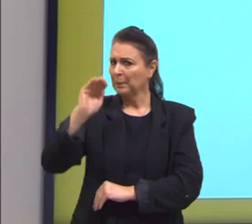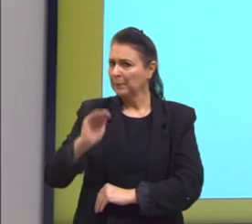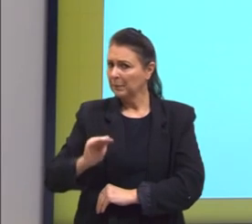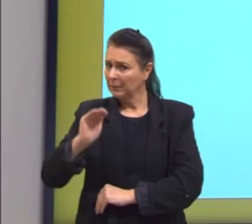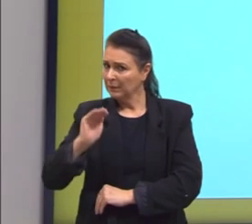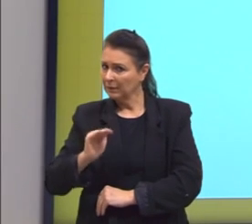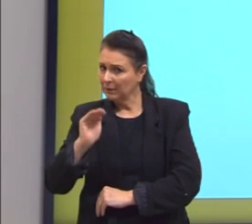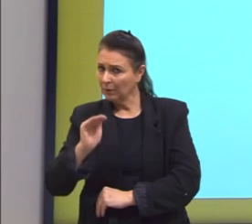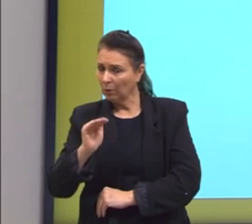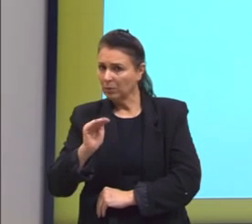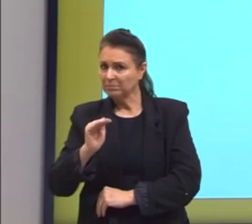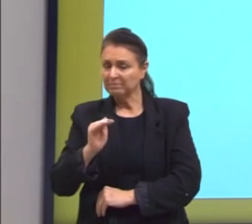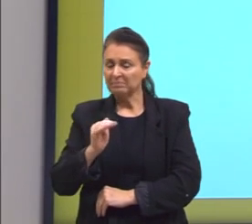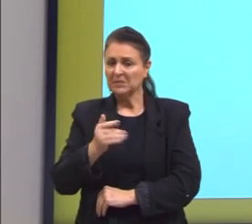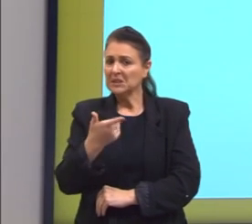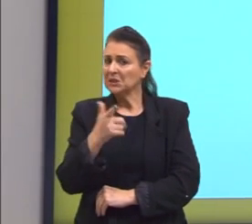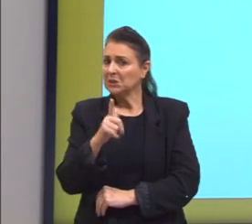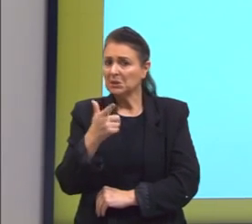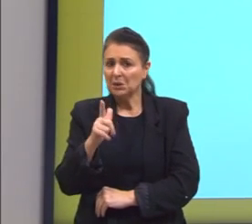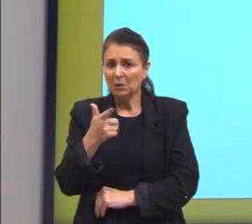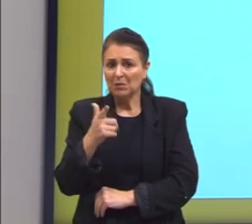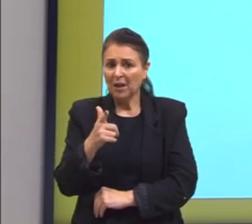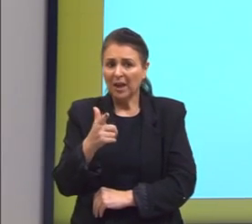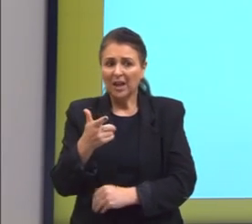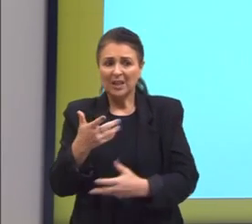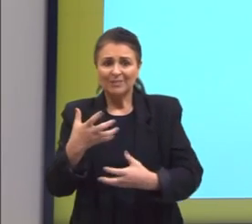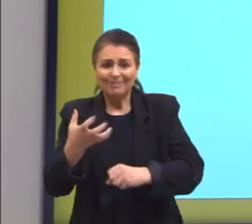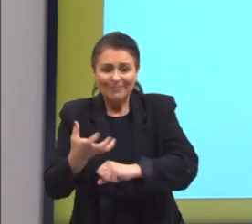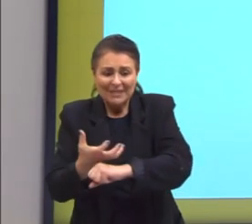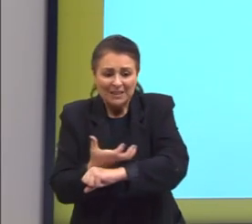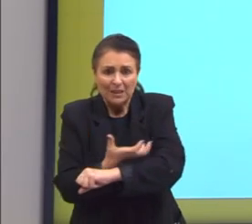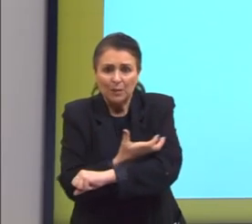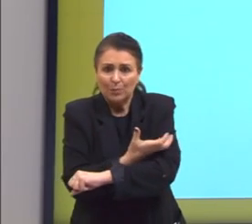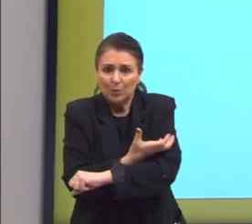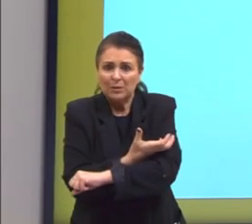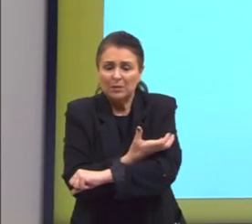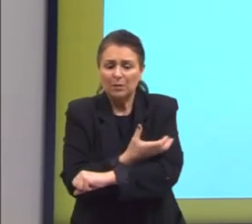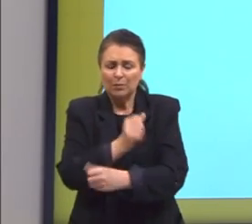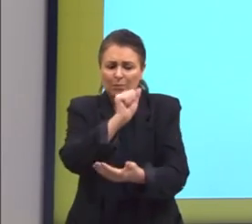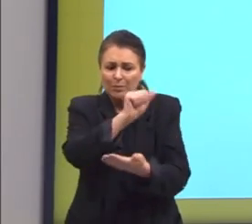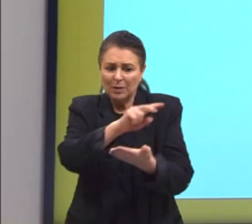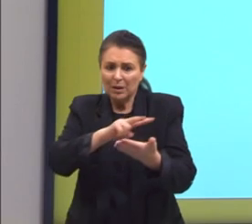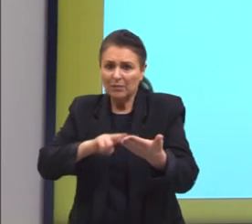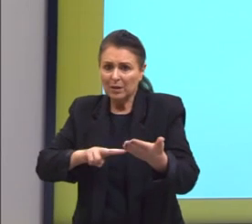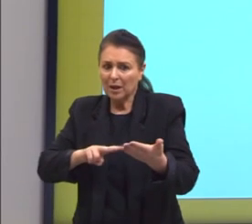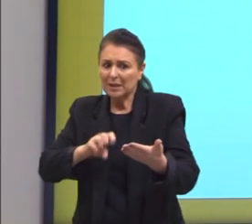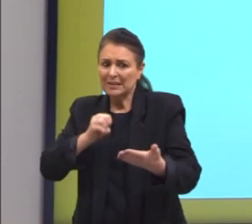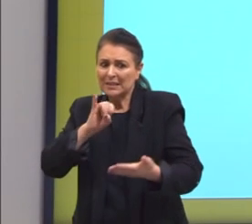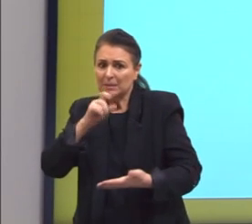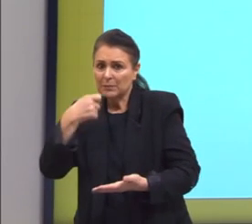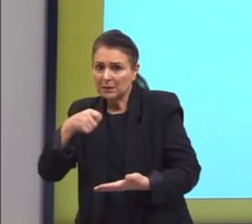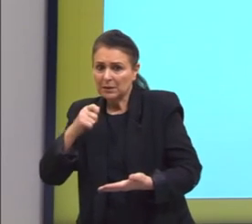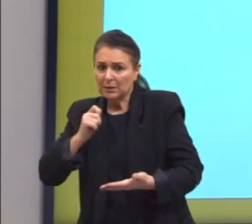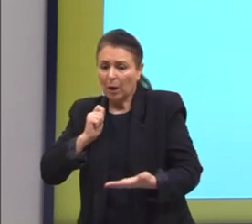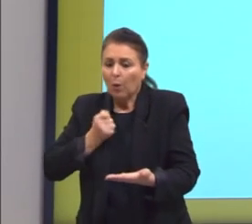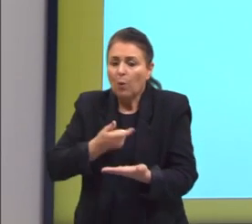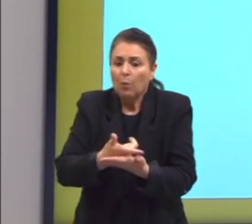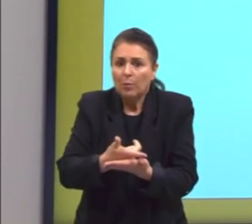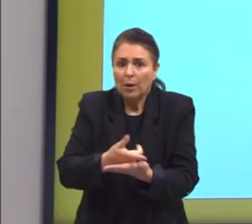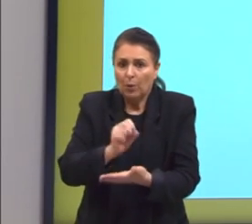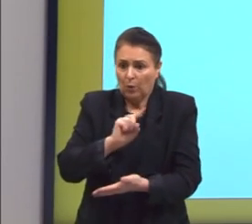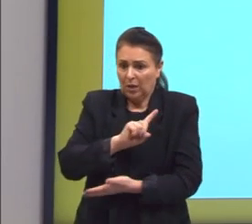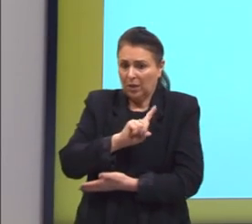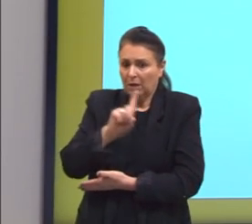sua maioria ainda não possuem condições emocionais para avaliar a necessidade de compra ou não